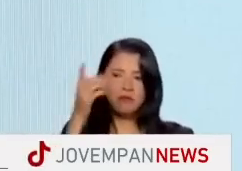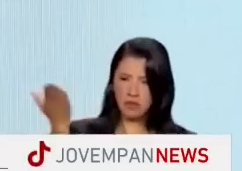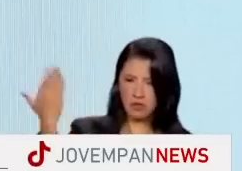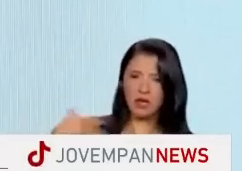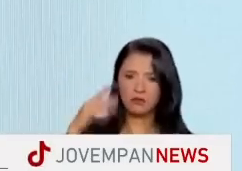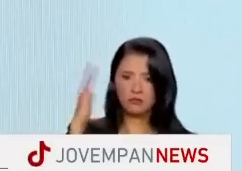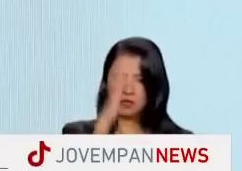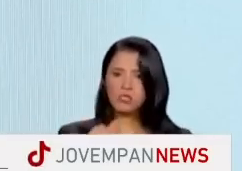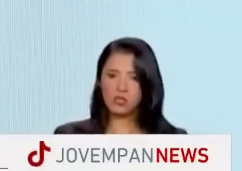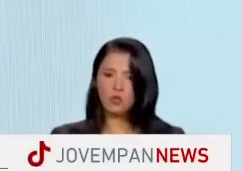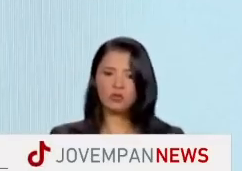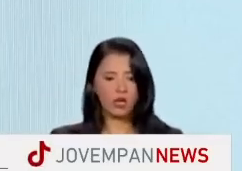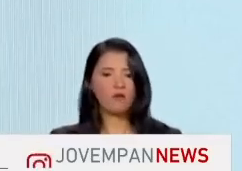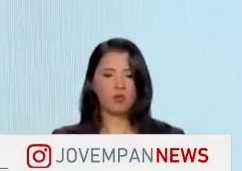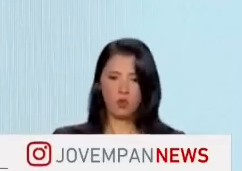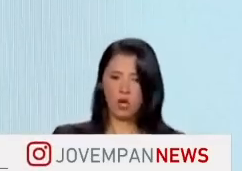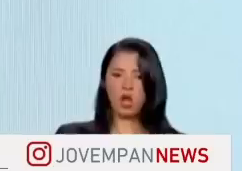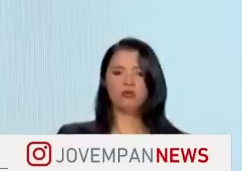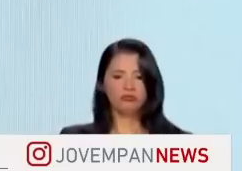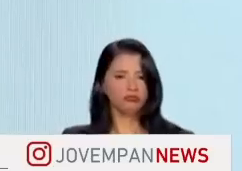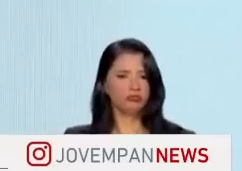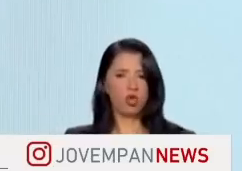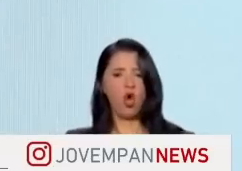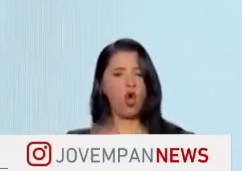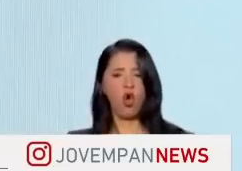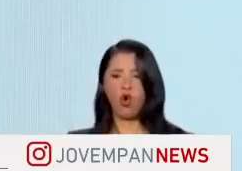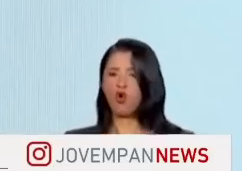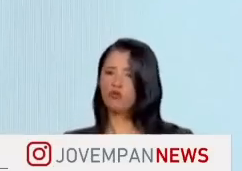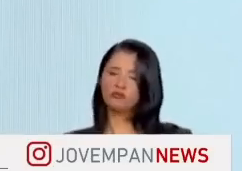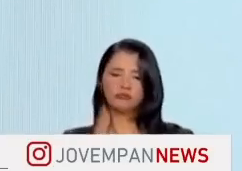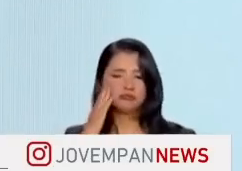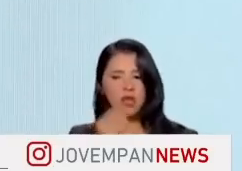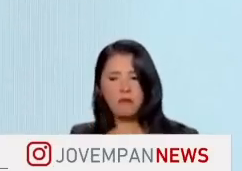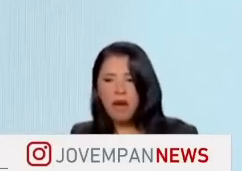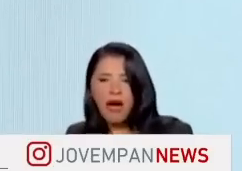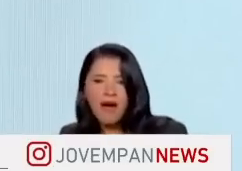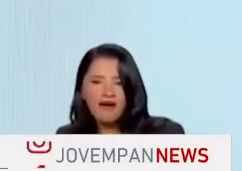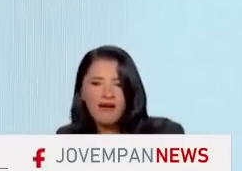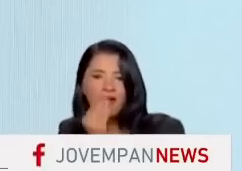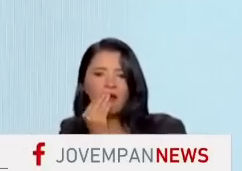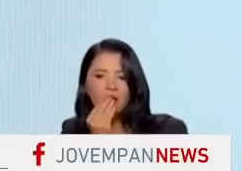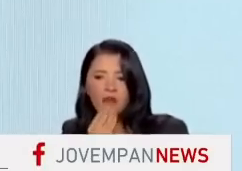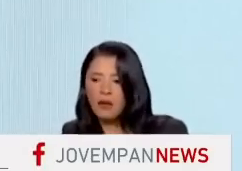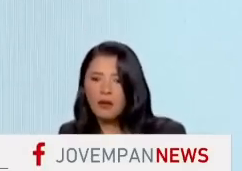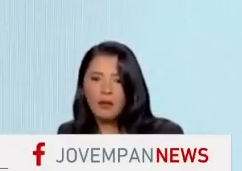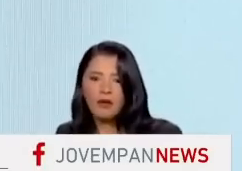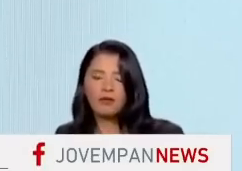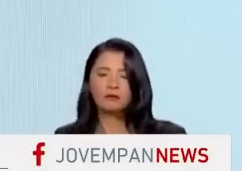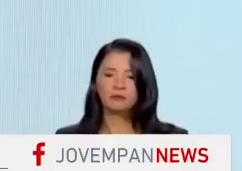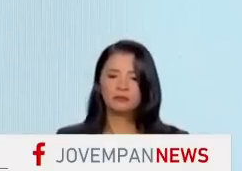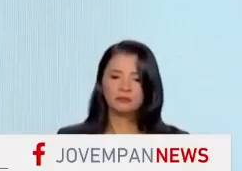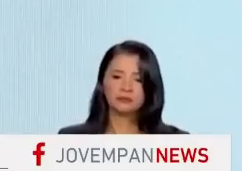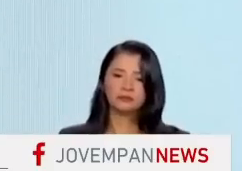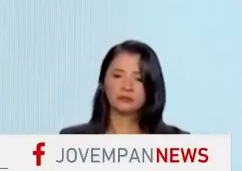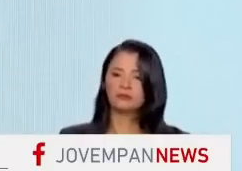a composição do CONAMA e assegurou a participação social no colegiado. O CONAMA passou a ter mais de 100 integrantes,